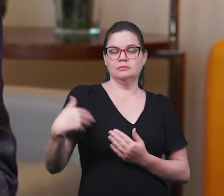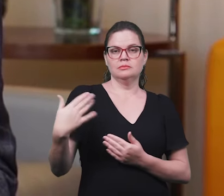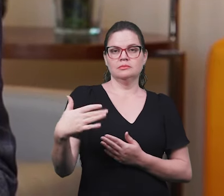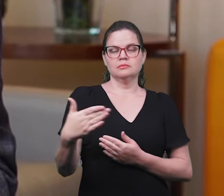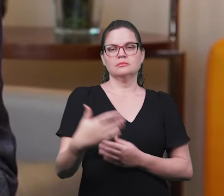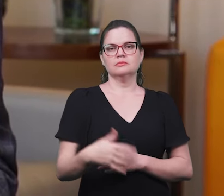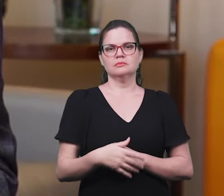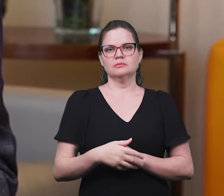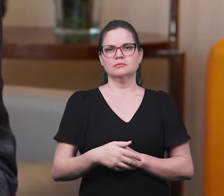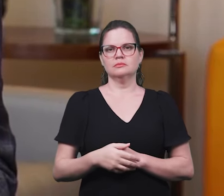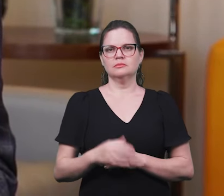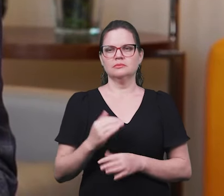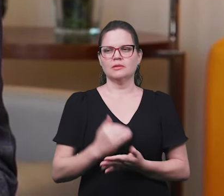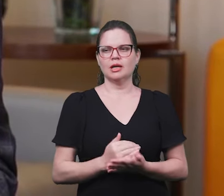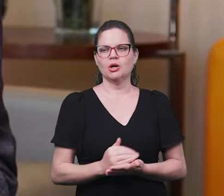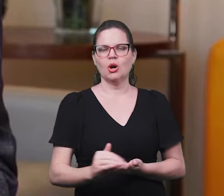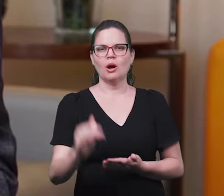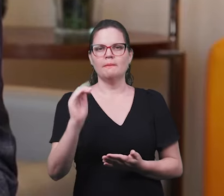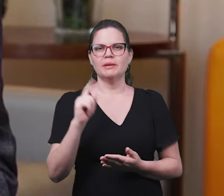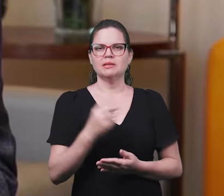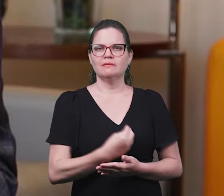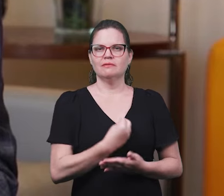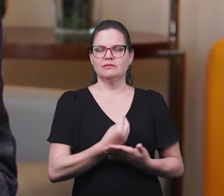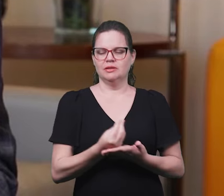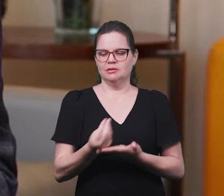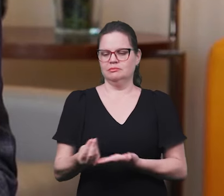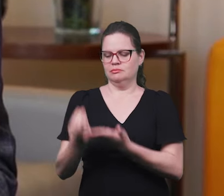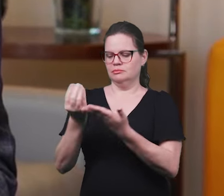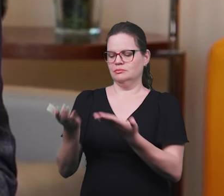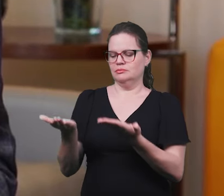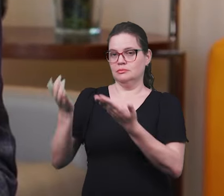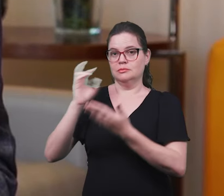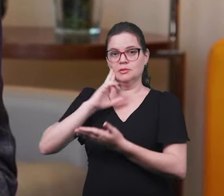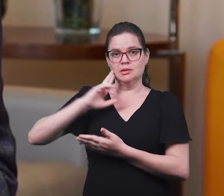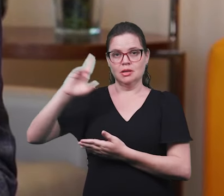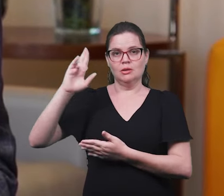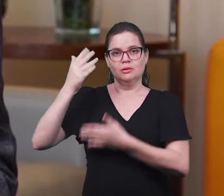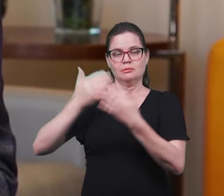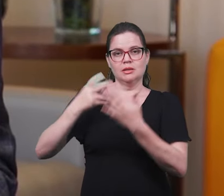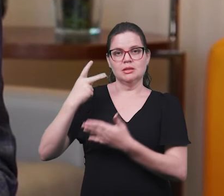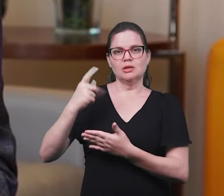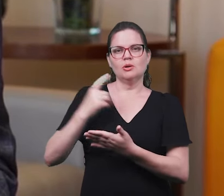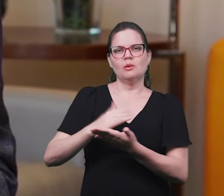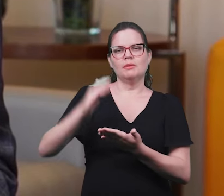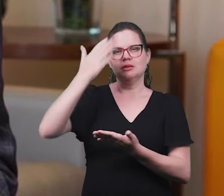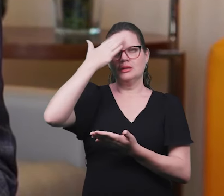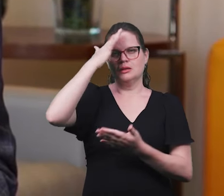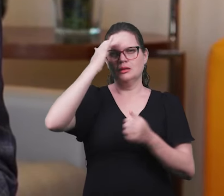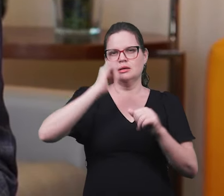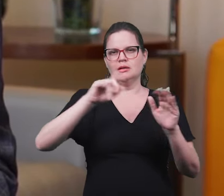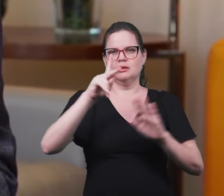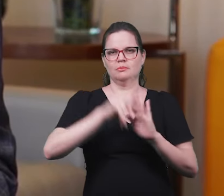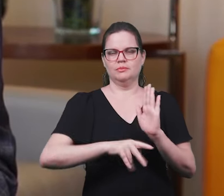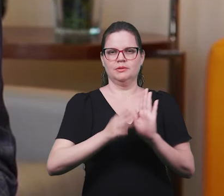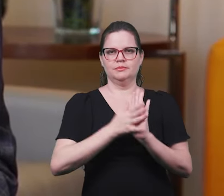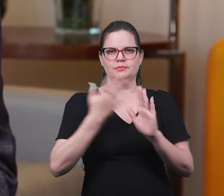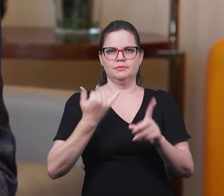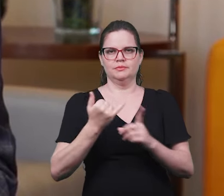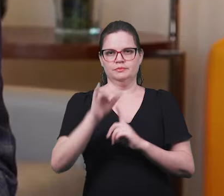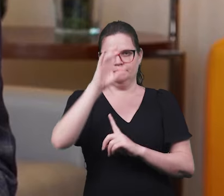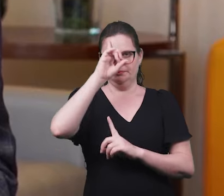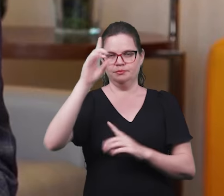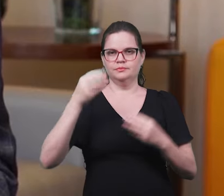jornada daquele que começa a se entregar na presença do Senhor, que começa a entender o plano profético de Deus